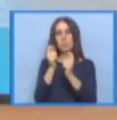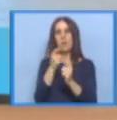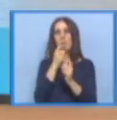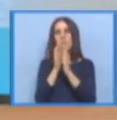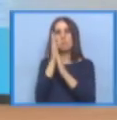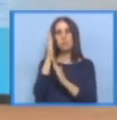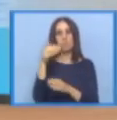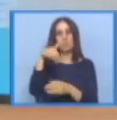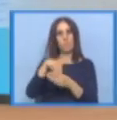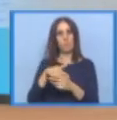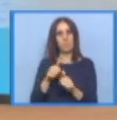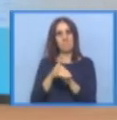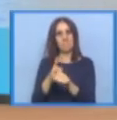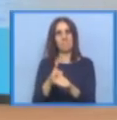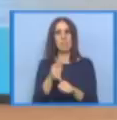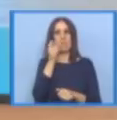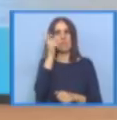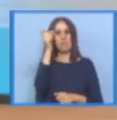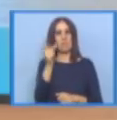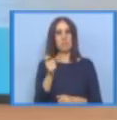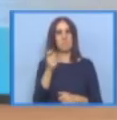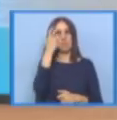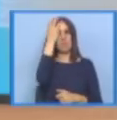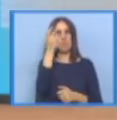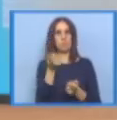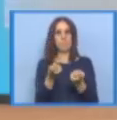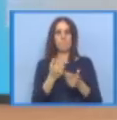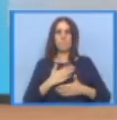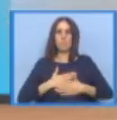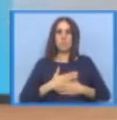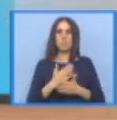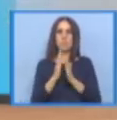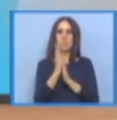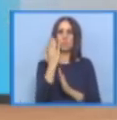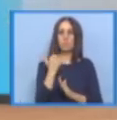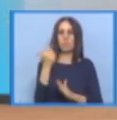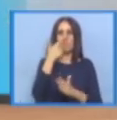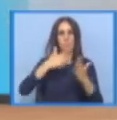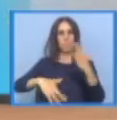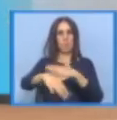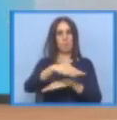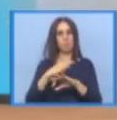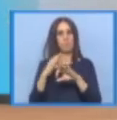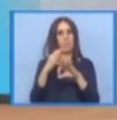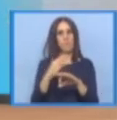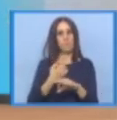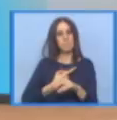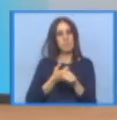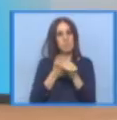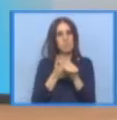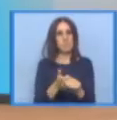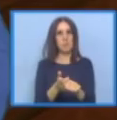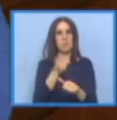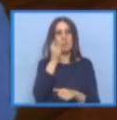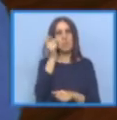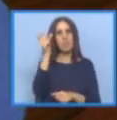Até quase ele assumia o seu reinado como uma vocação. Deus chamou-me a servir estes povos. E eu tenho que ser fiel a essa missão. E por